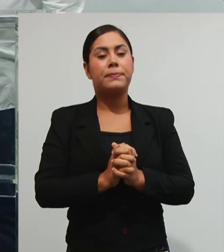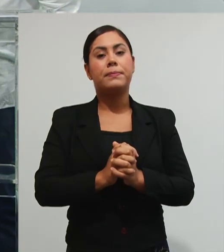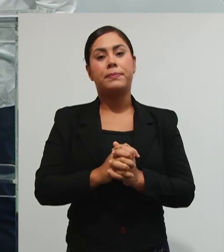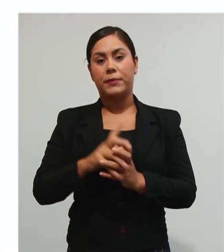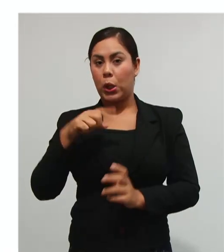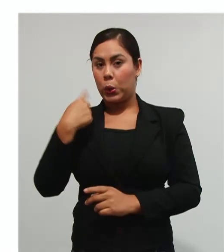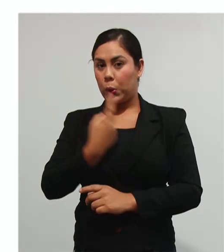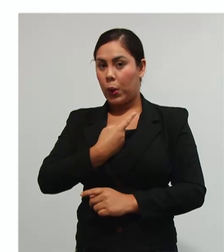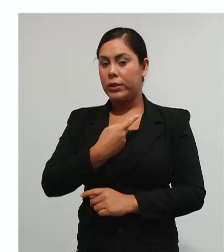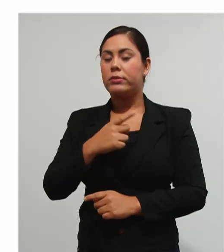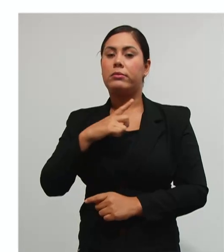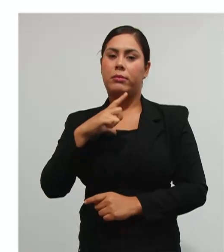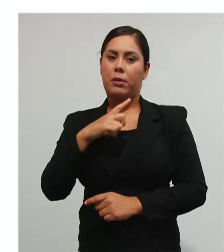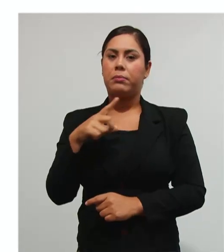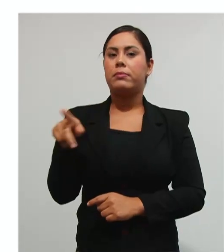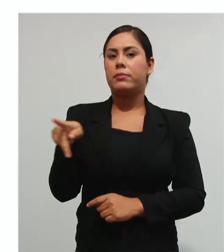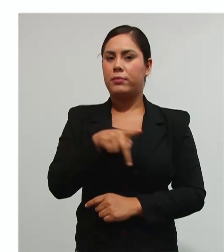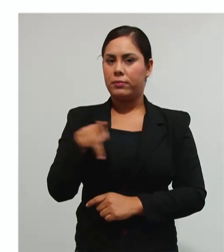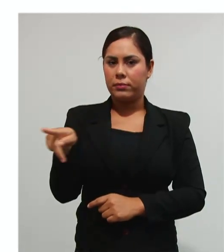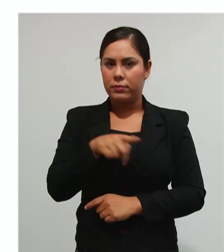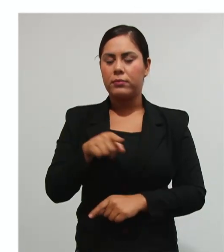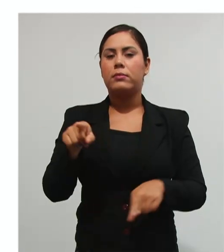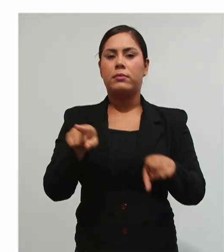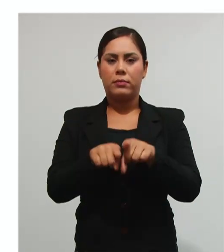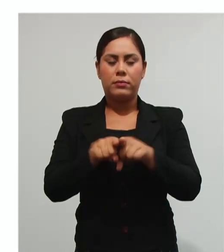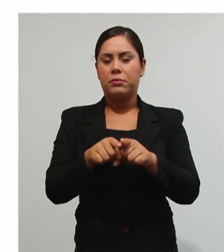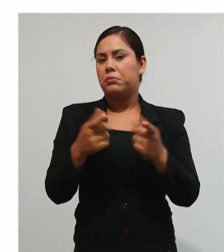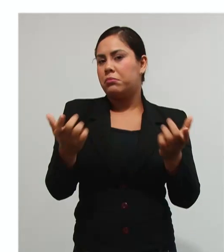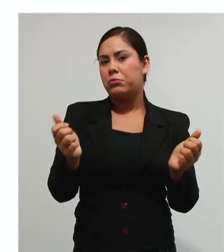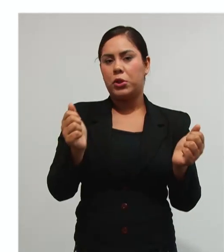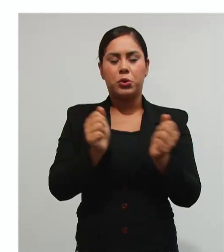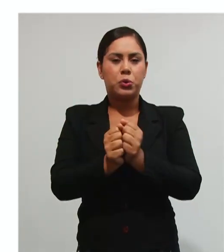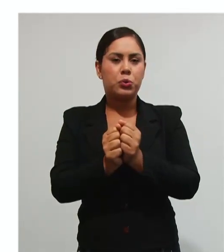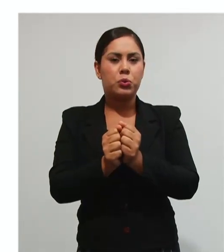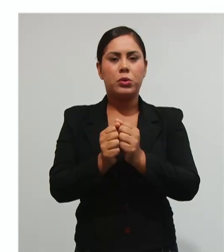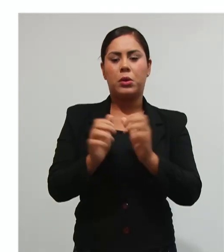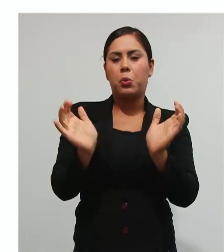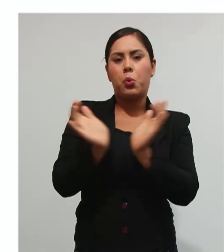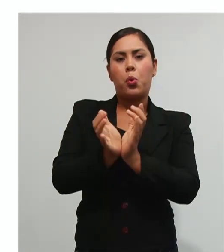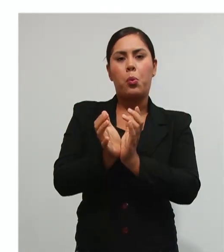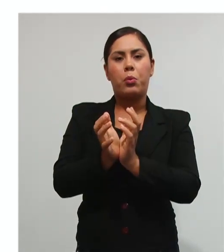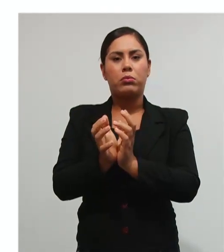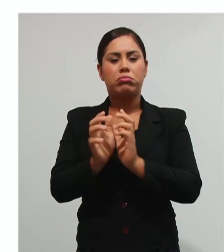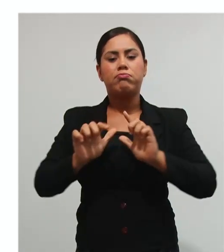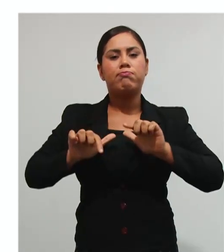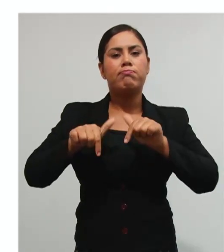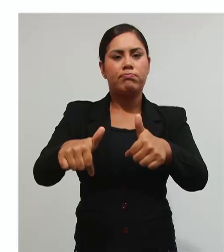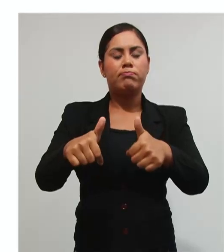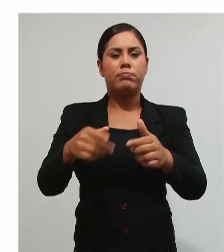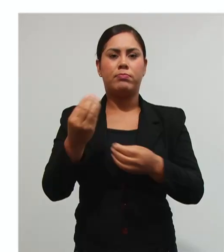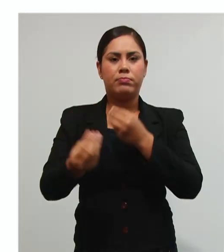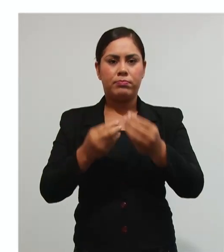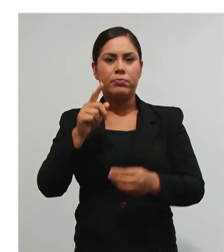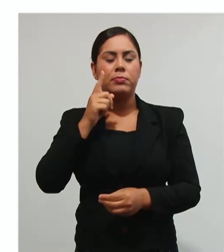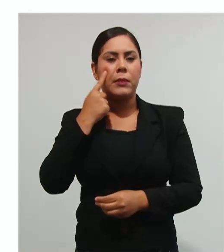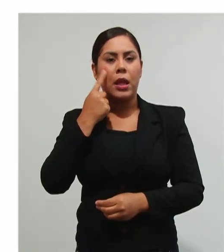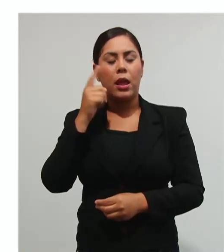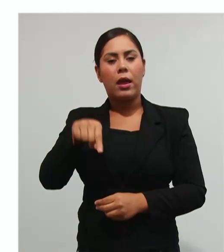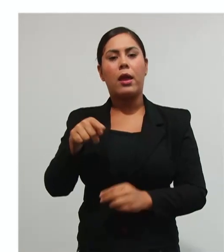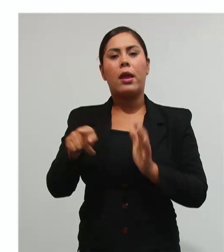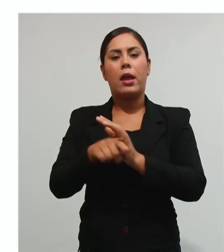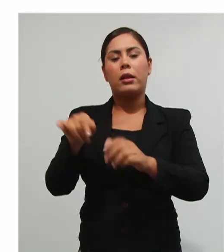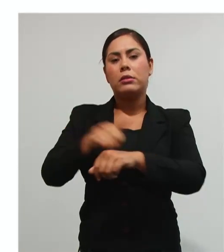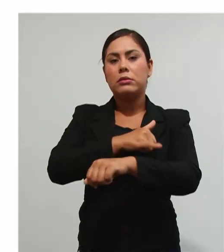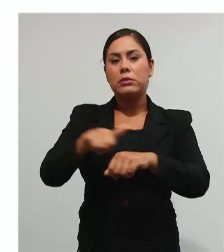Nós temos professores e pares como conjuntos de colaboradores. O andaime é uma técnica que